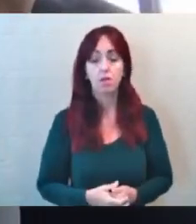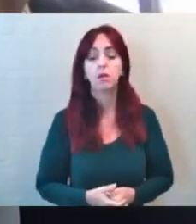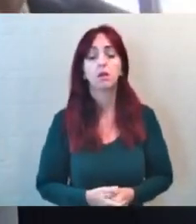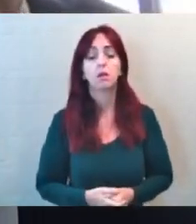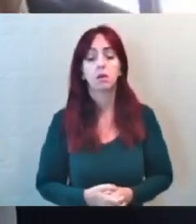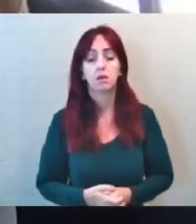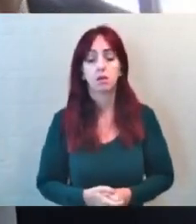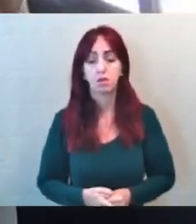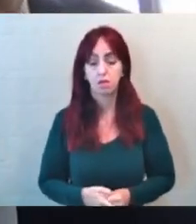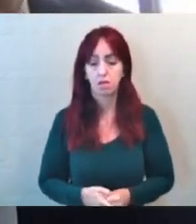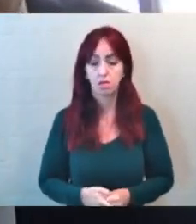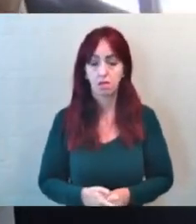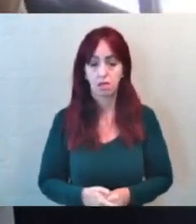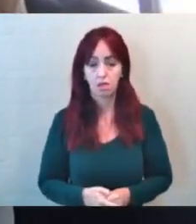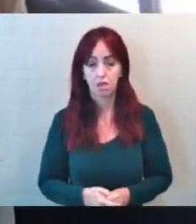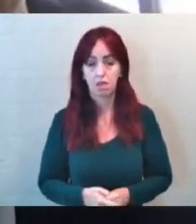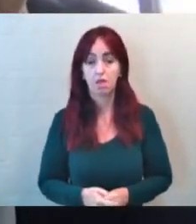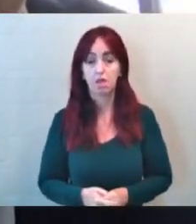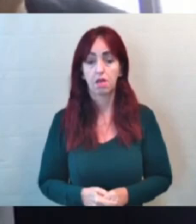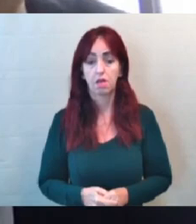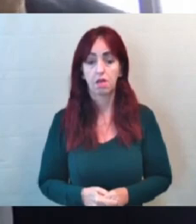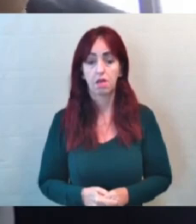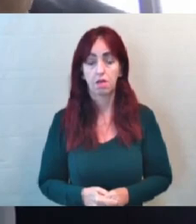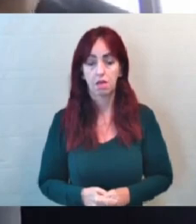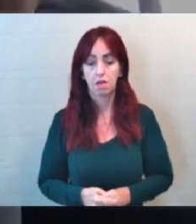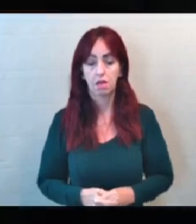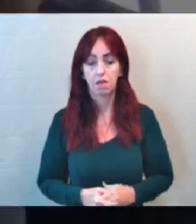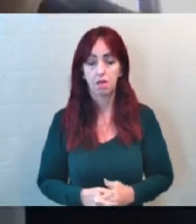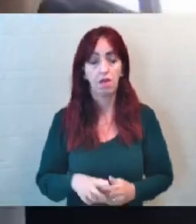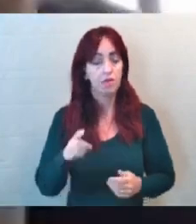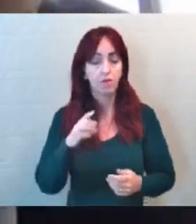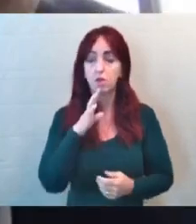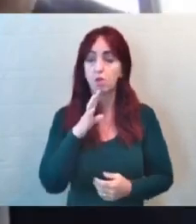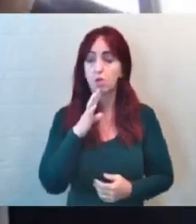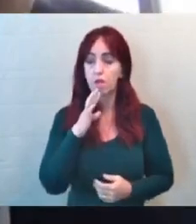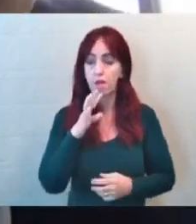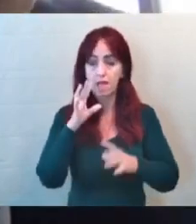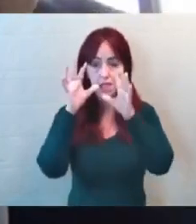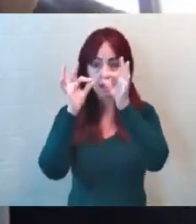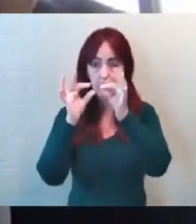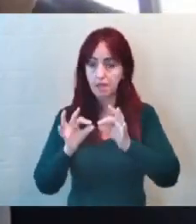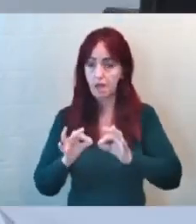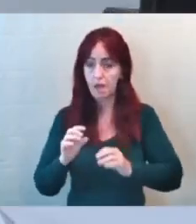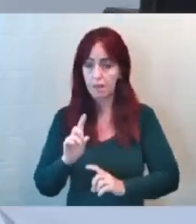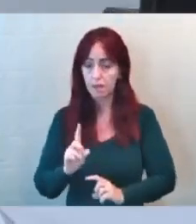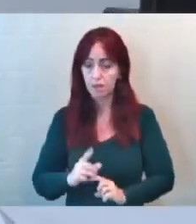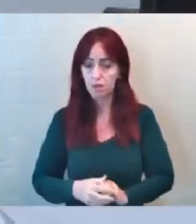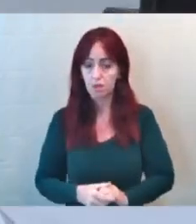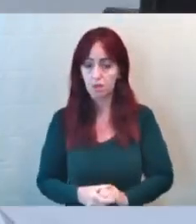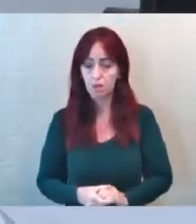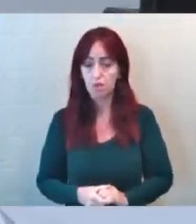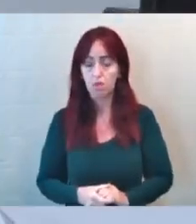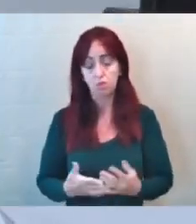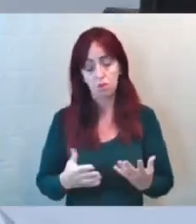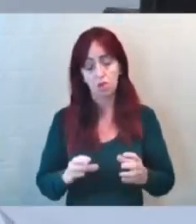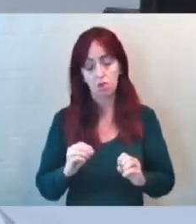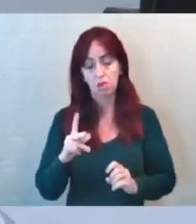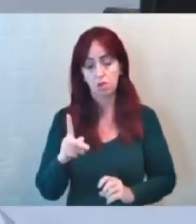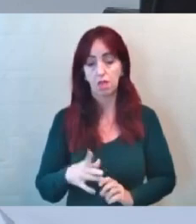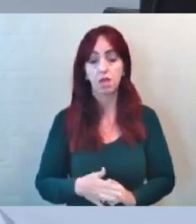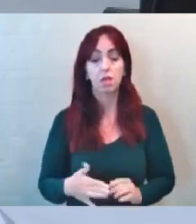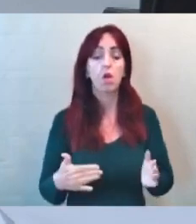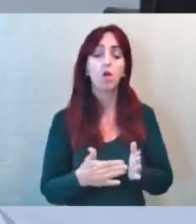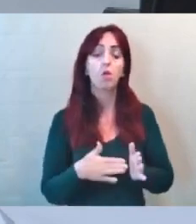de você. Né? Você não tem conhecimento disso? Não, senhor. Tá, e agora minha última